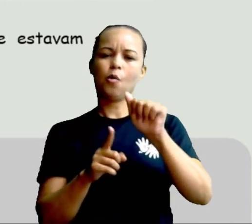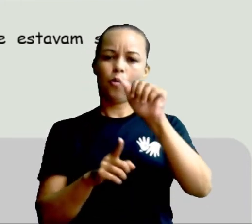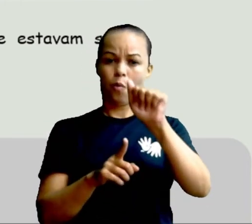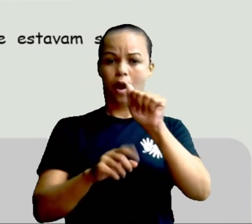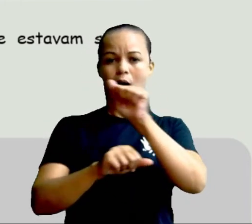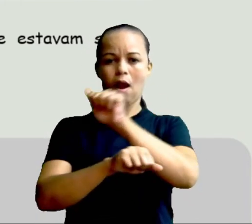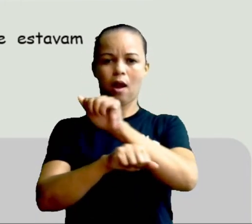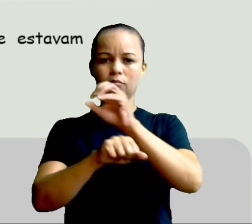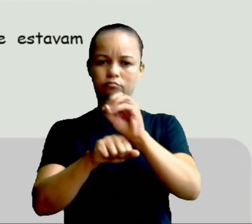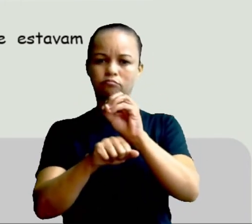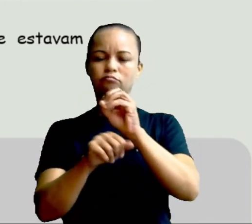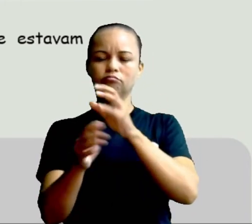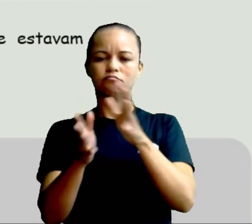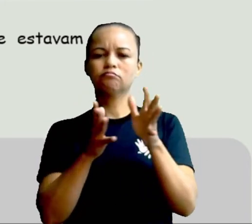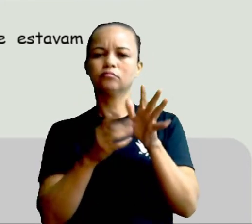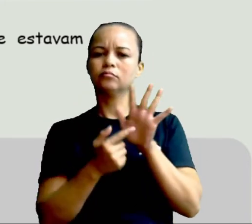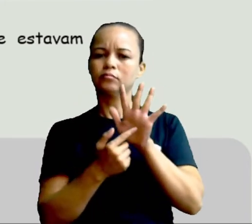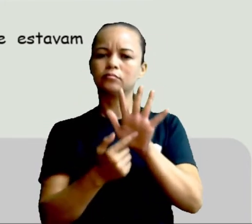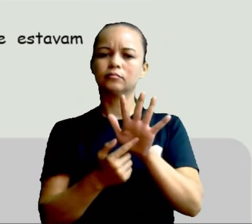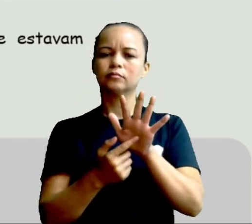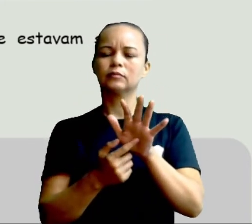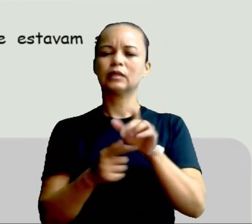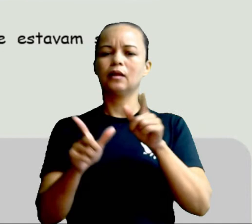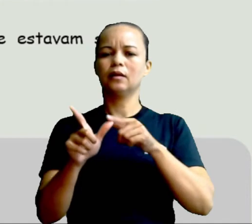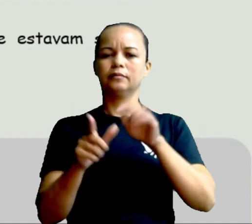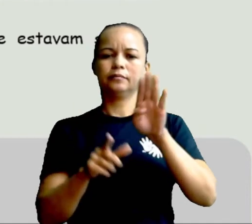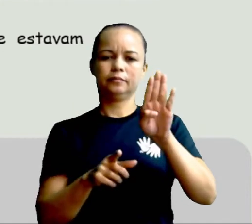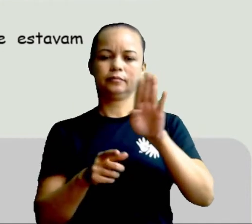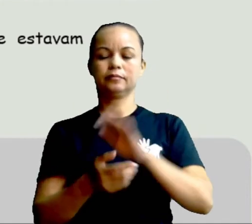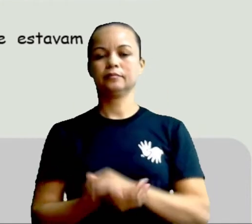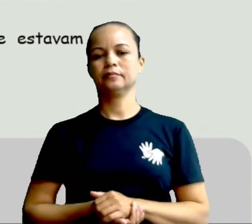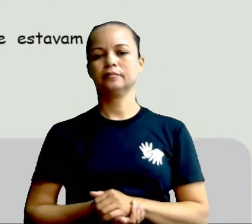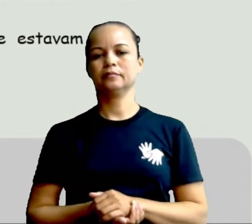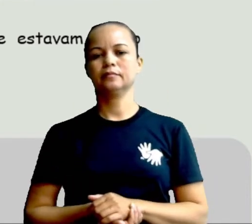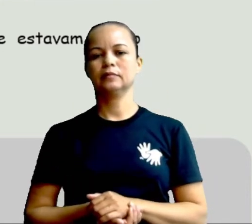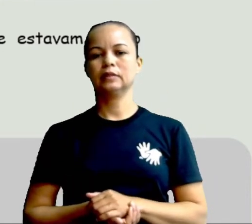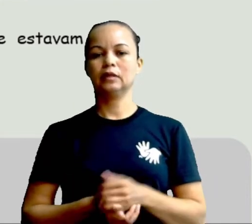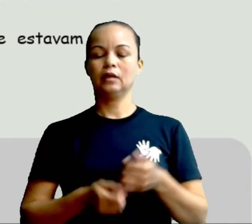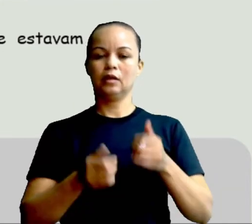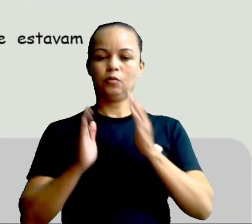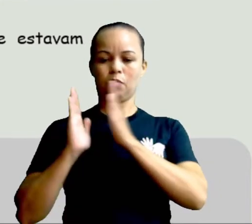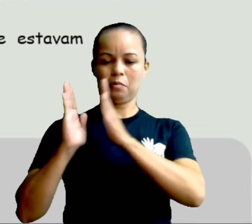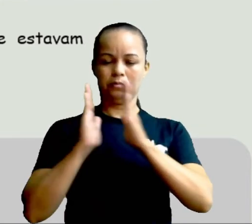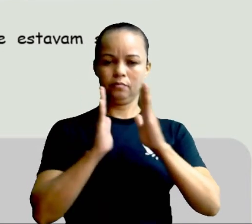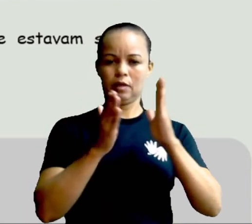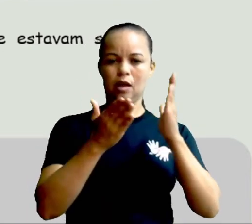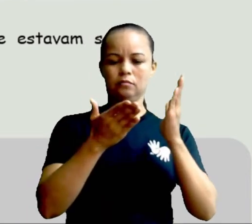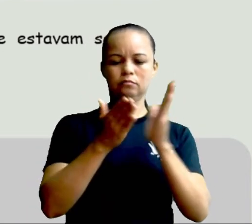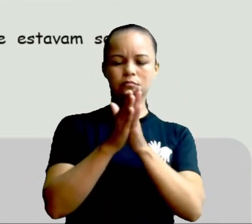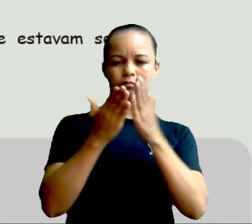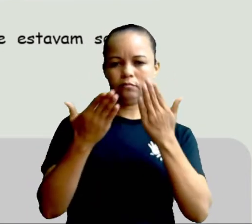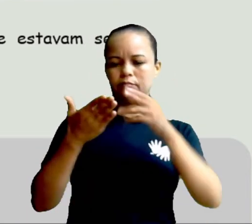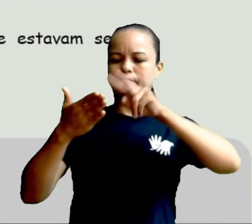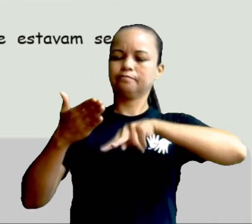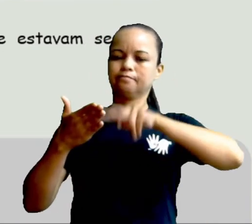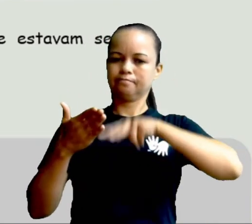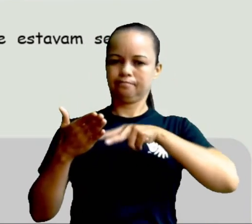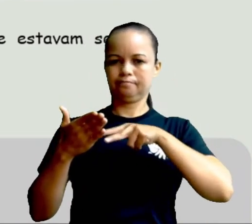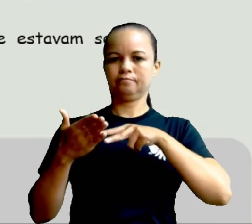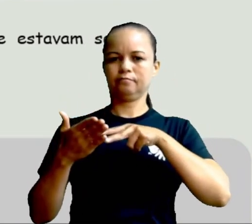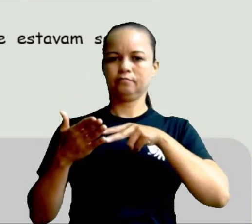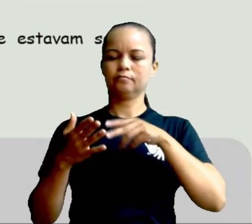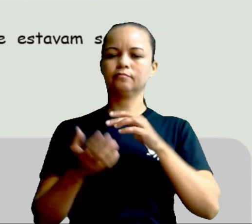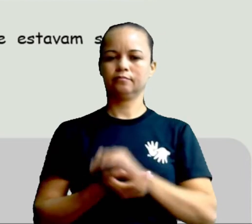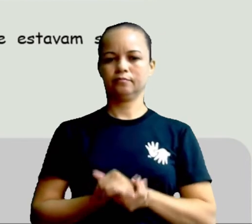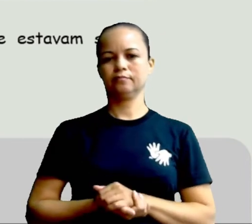o a é um artigo, não é um pronome demonstrativo, né? Letra B. Estou numa biblioteca lendo